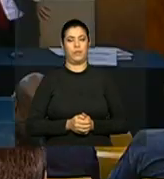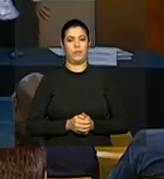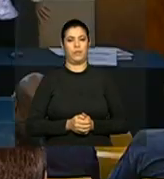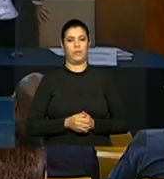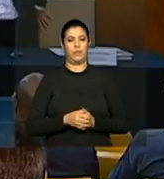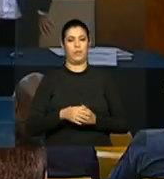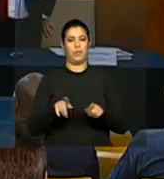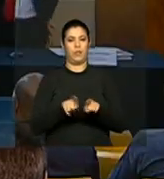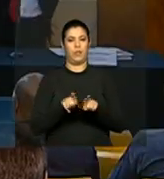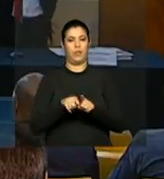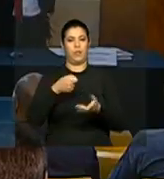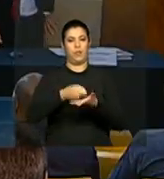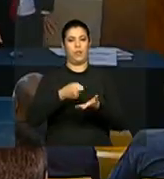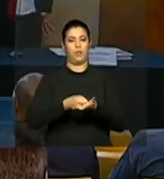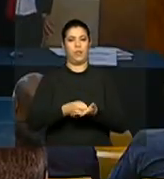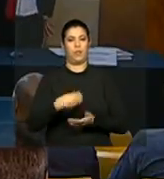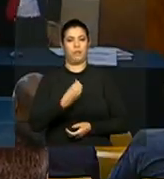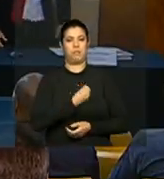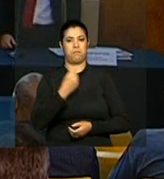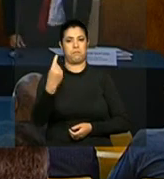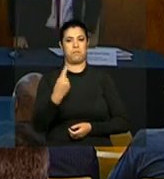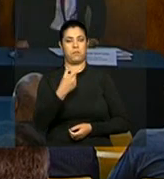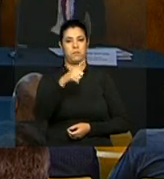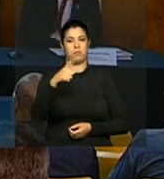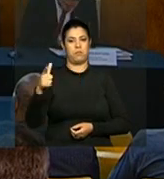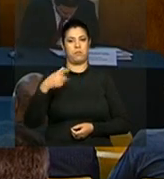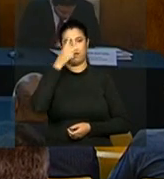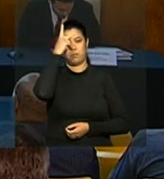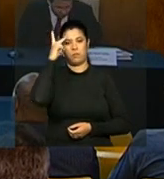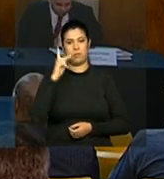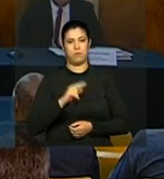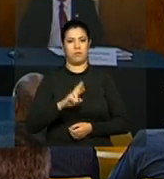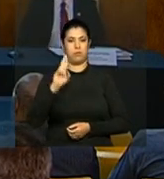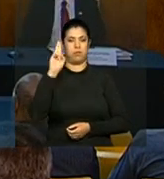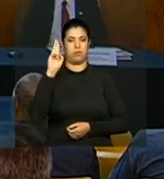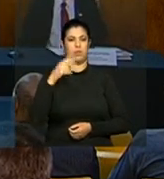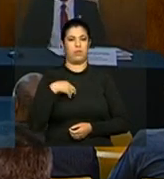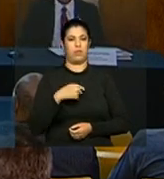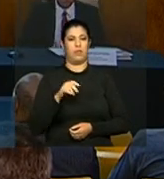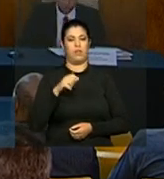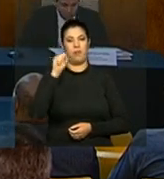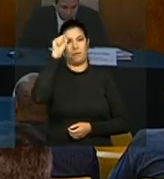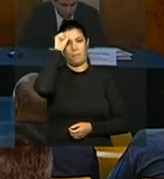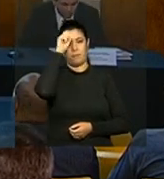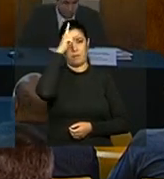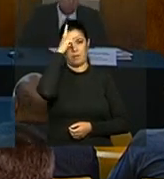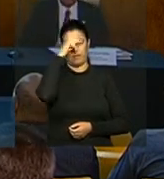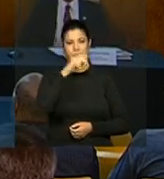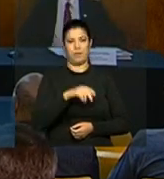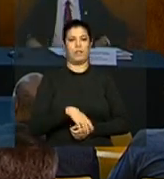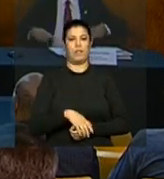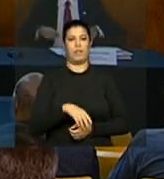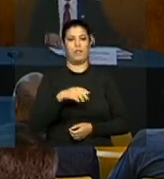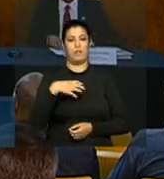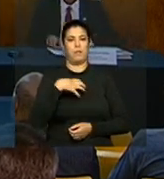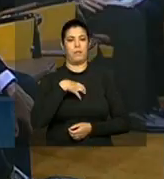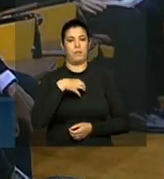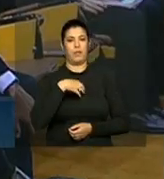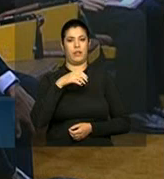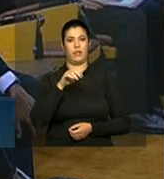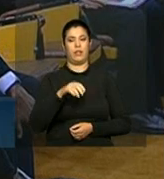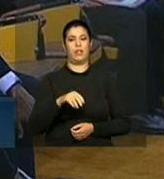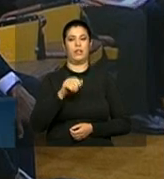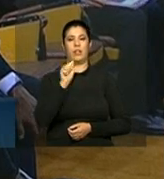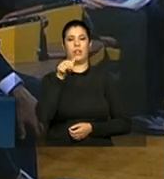Registro a presença de outras autoridades. Prefeito de Amélia Rodrigues na Bahia, Antônio Carlos Cardoso,